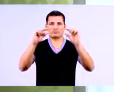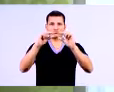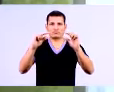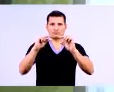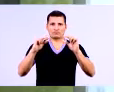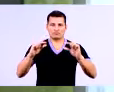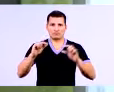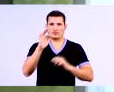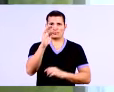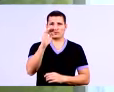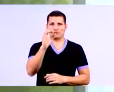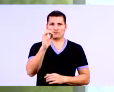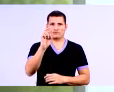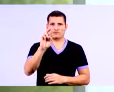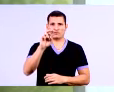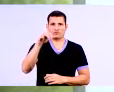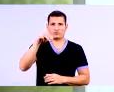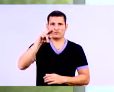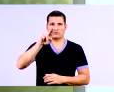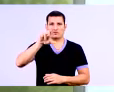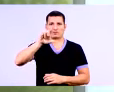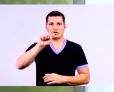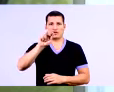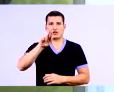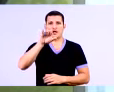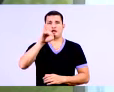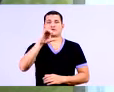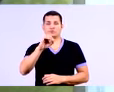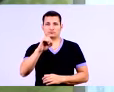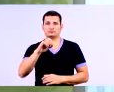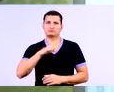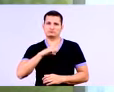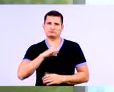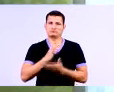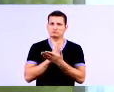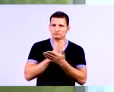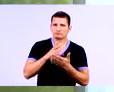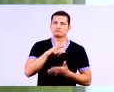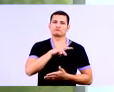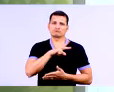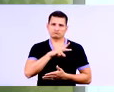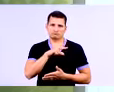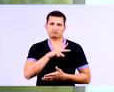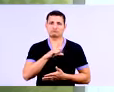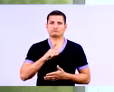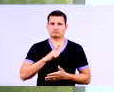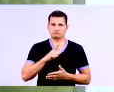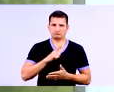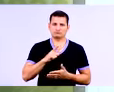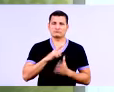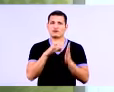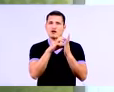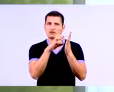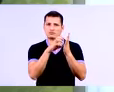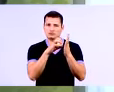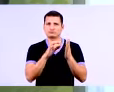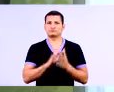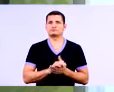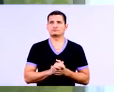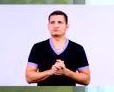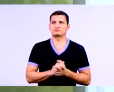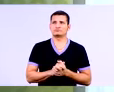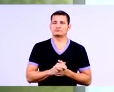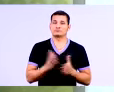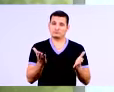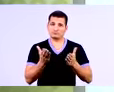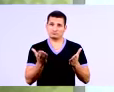formulário possui algumas particularidades. Na realidade, ele possui muitas particularidades, muitas características. Nós vamos nos